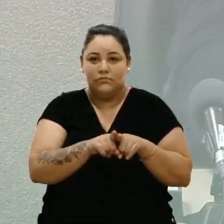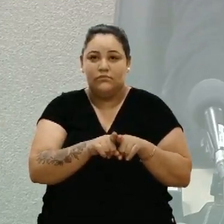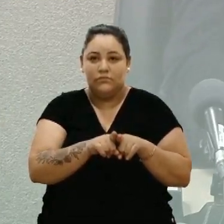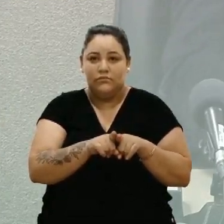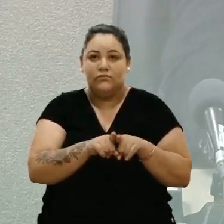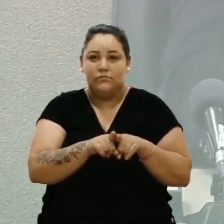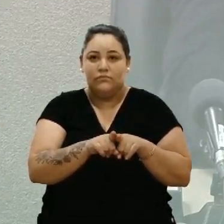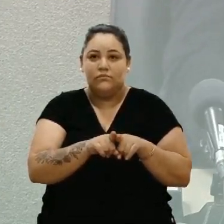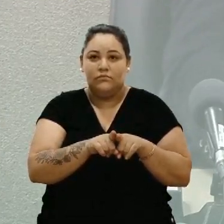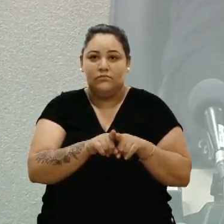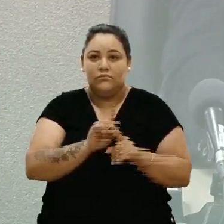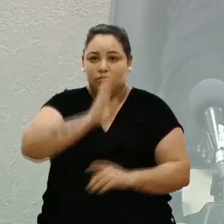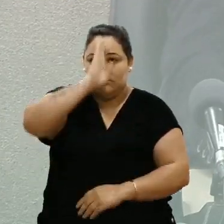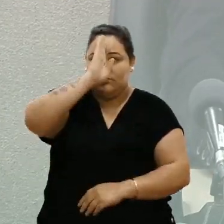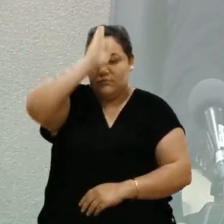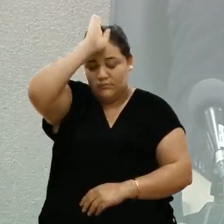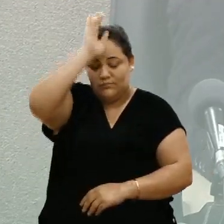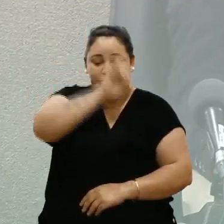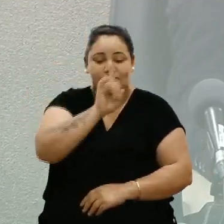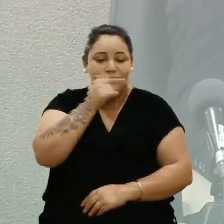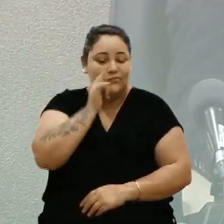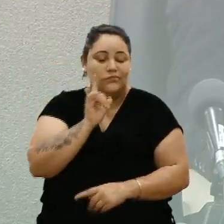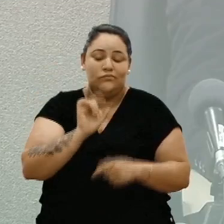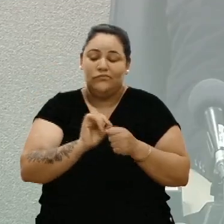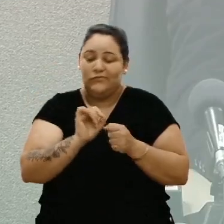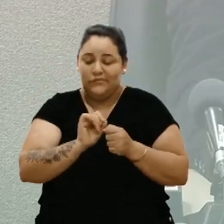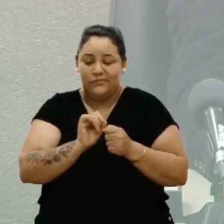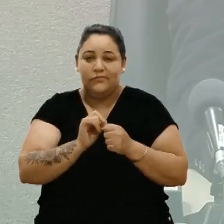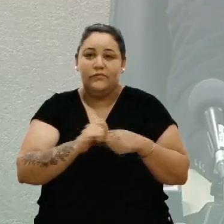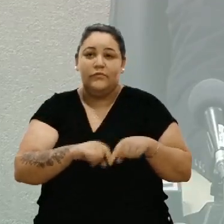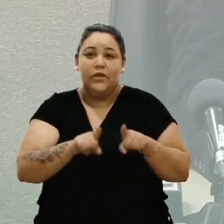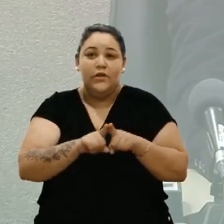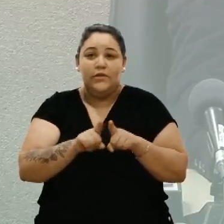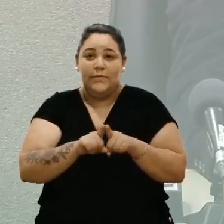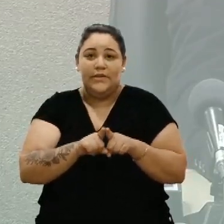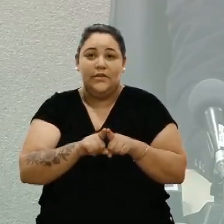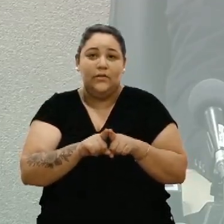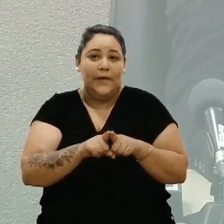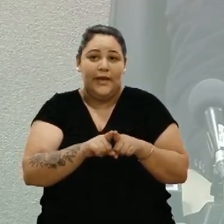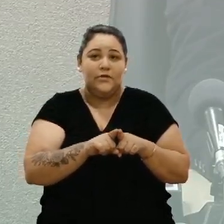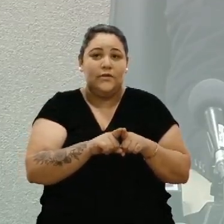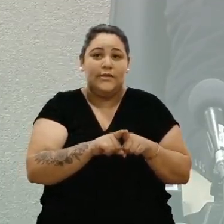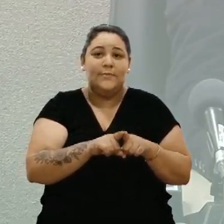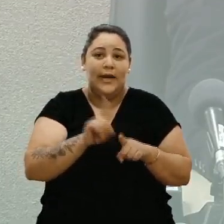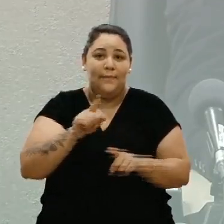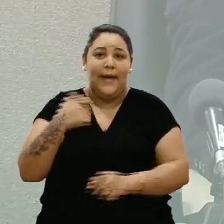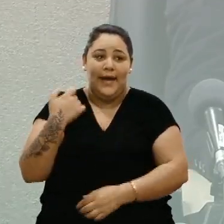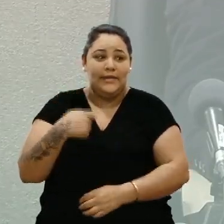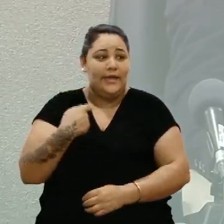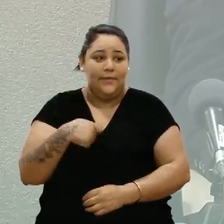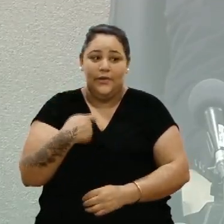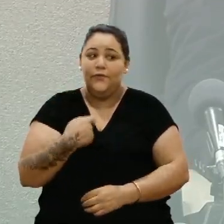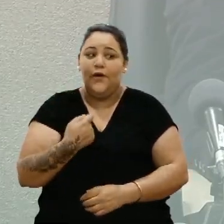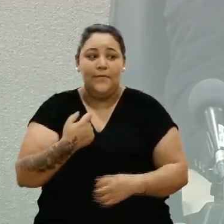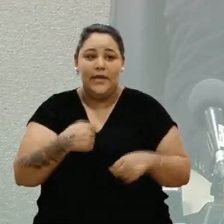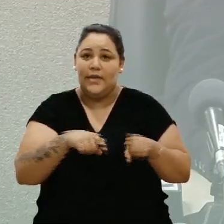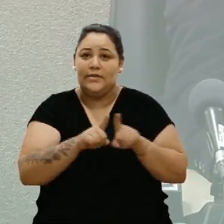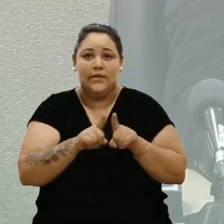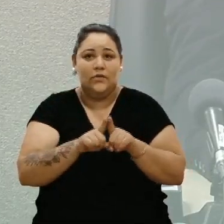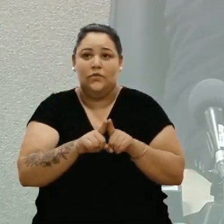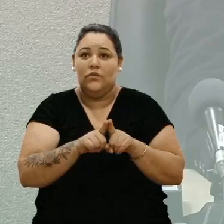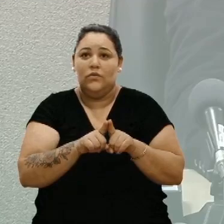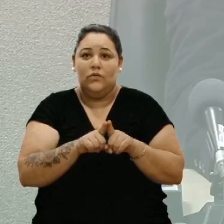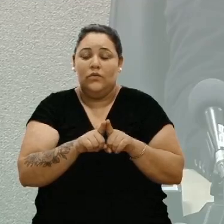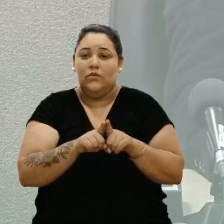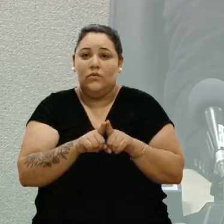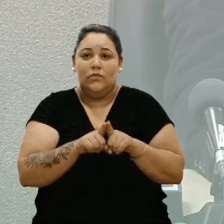corpo de bombeiros não pode fazer, né, uma situação caso haja necessidade. Então, prezando